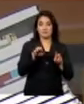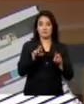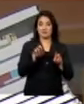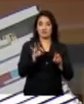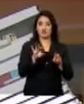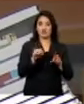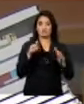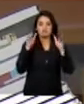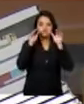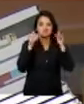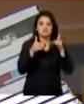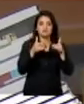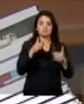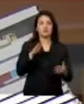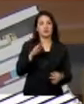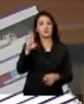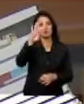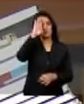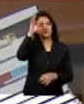destaca a